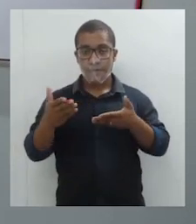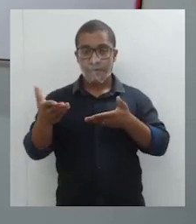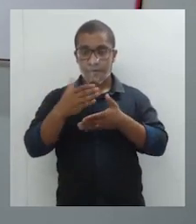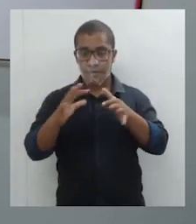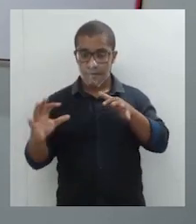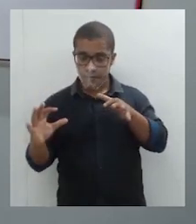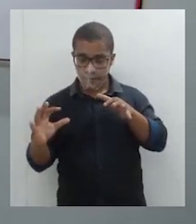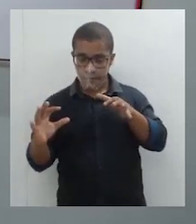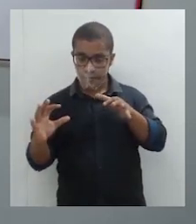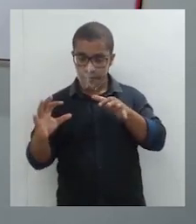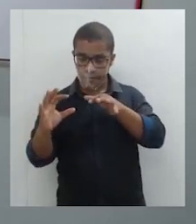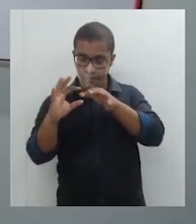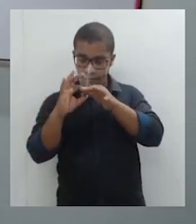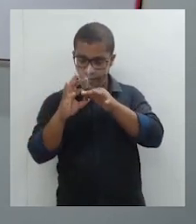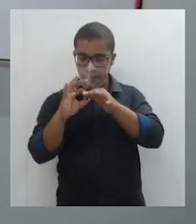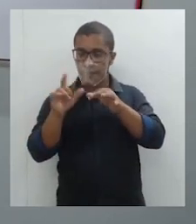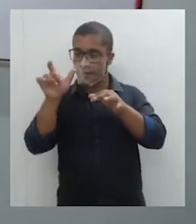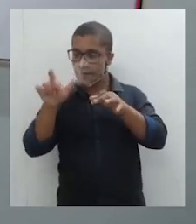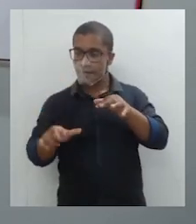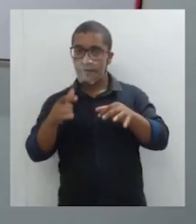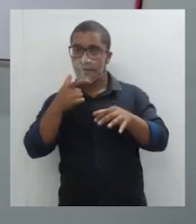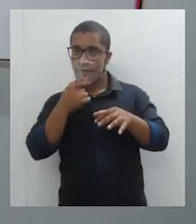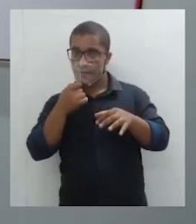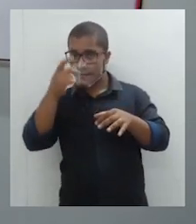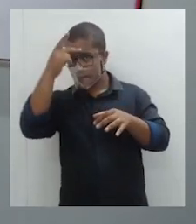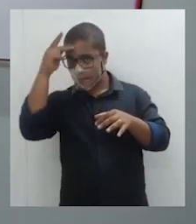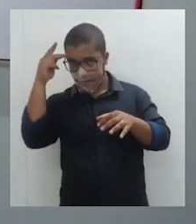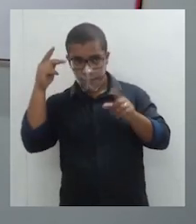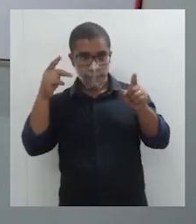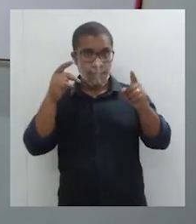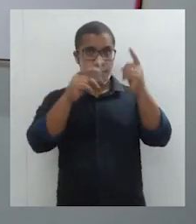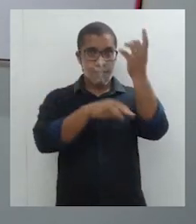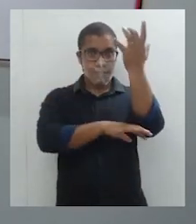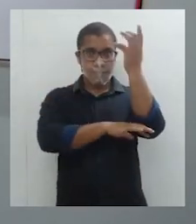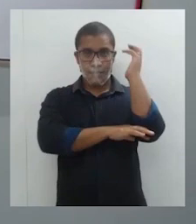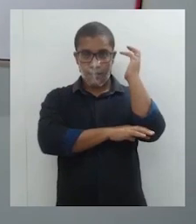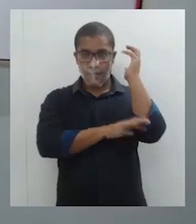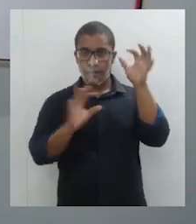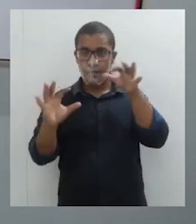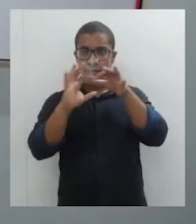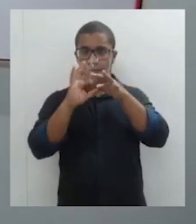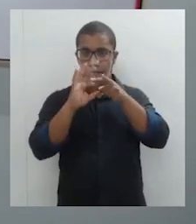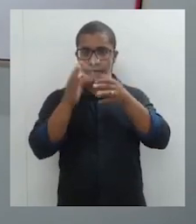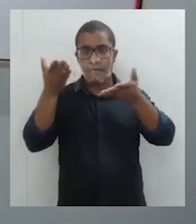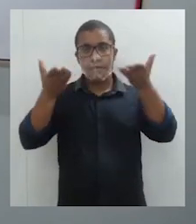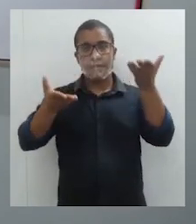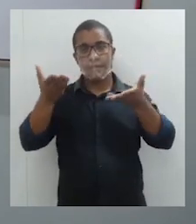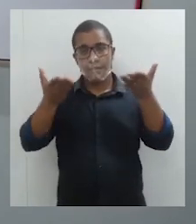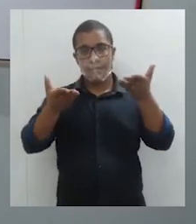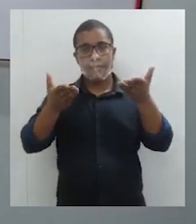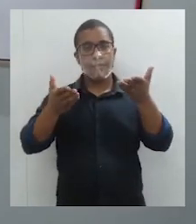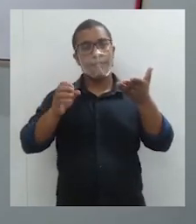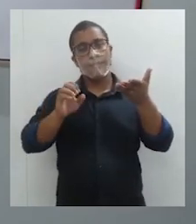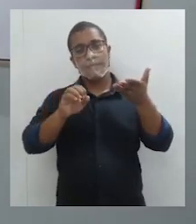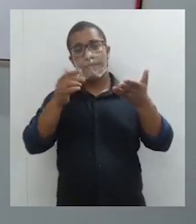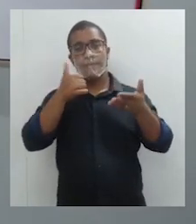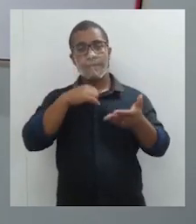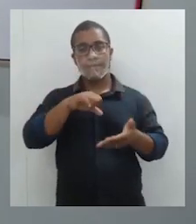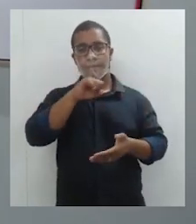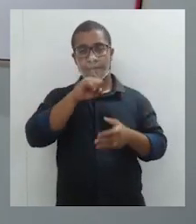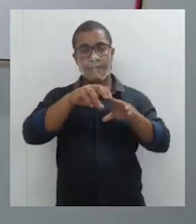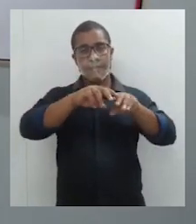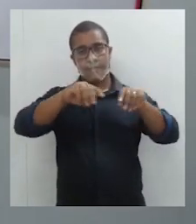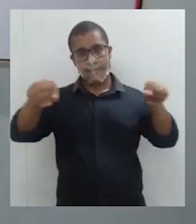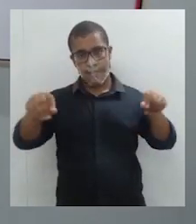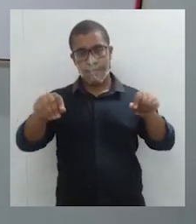do homem com o meio ambiente a questão do equilíbrio essa relação na verdade a mãe terra como